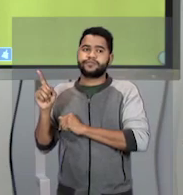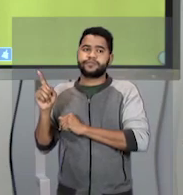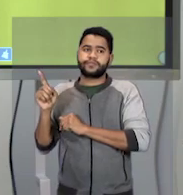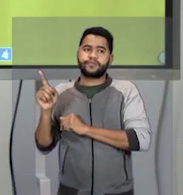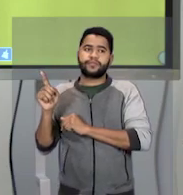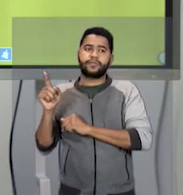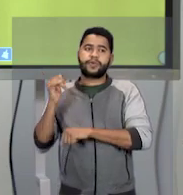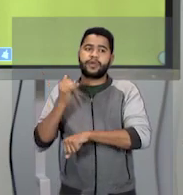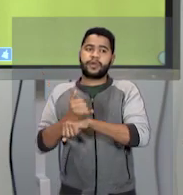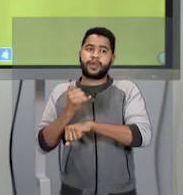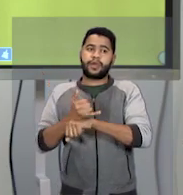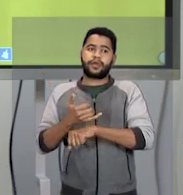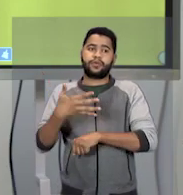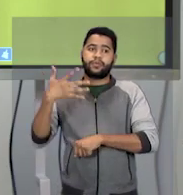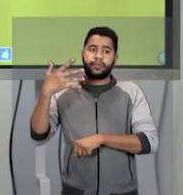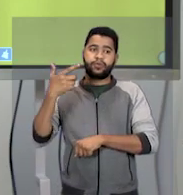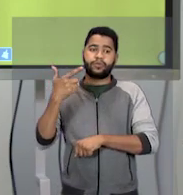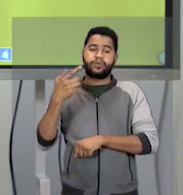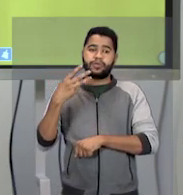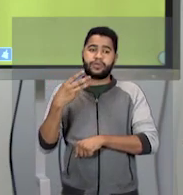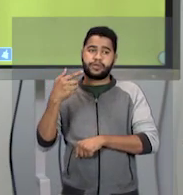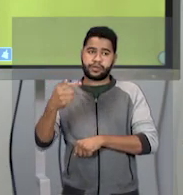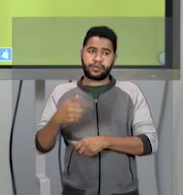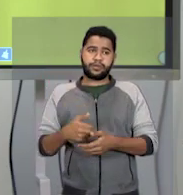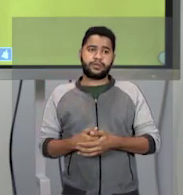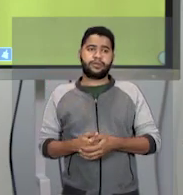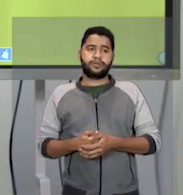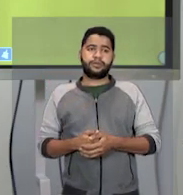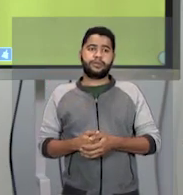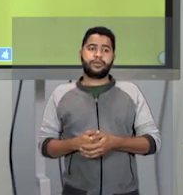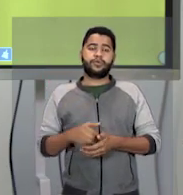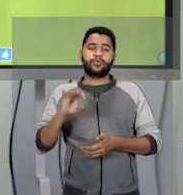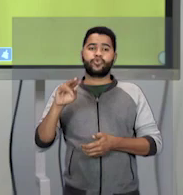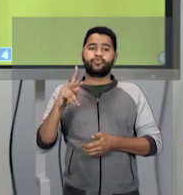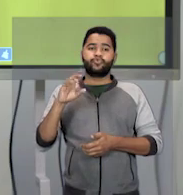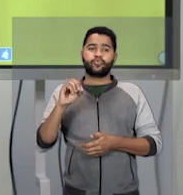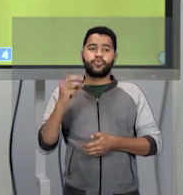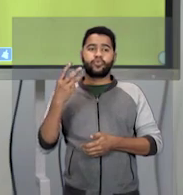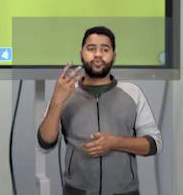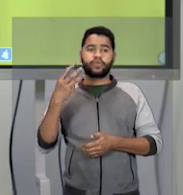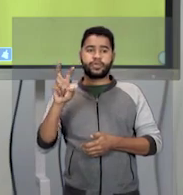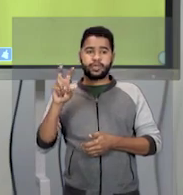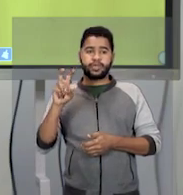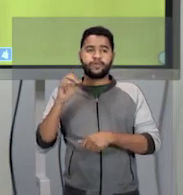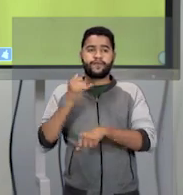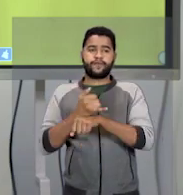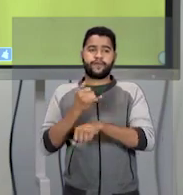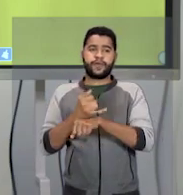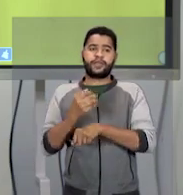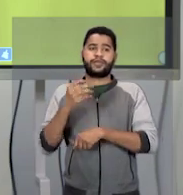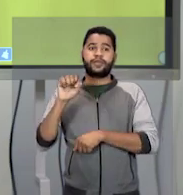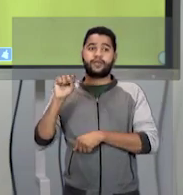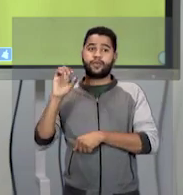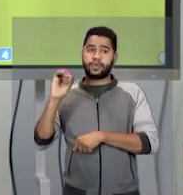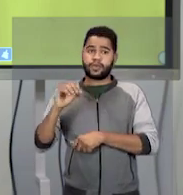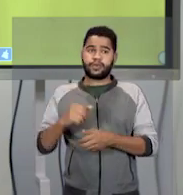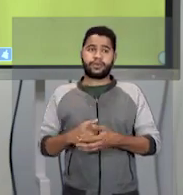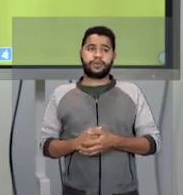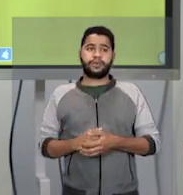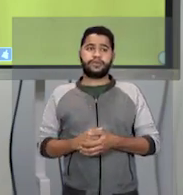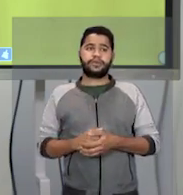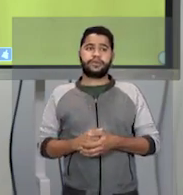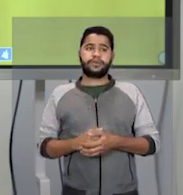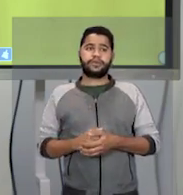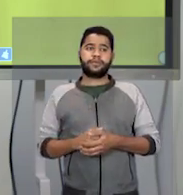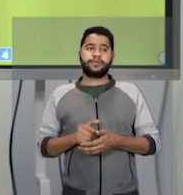condutividade térmica do alumínio é 237, do chumbo 35, do ferro 80.